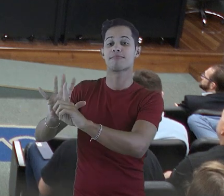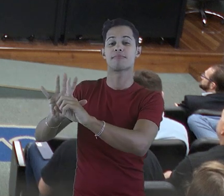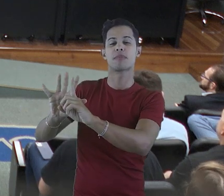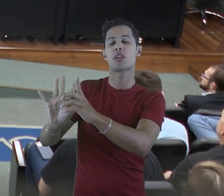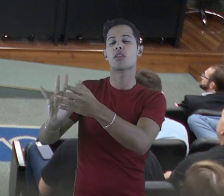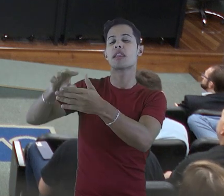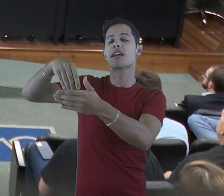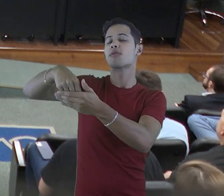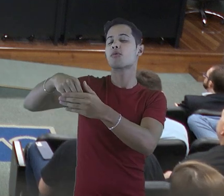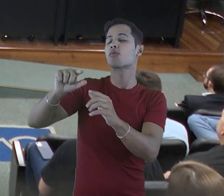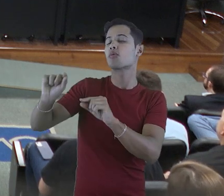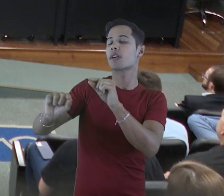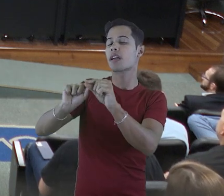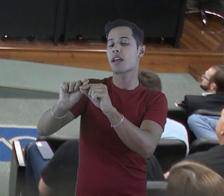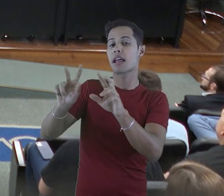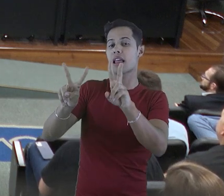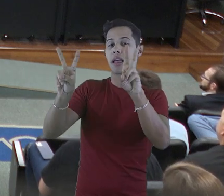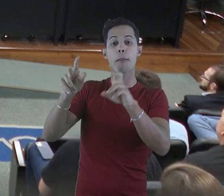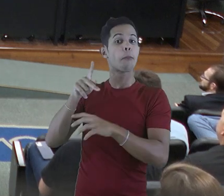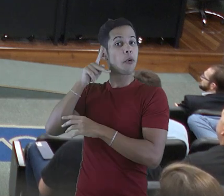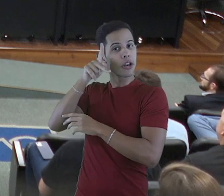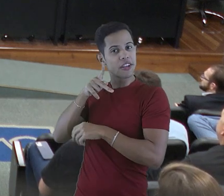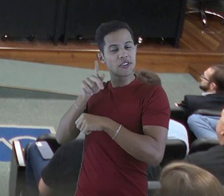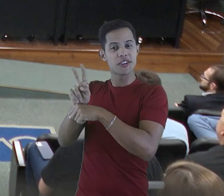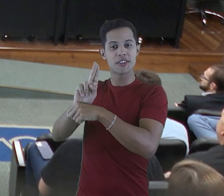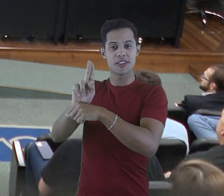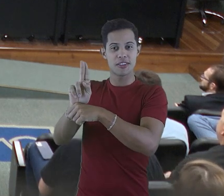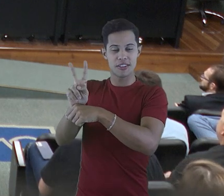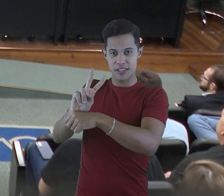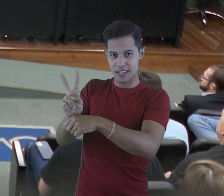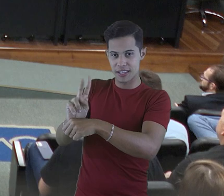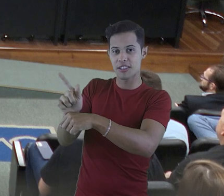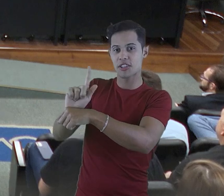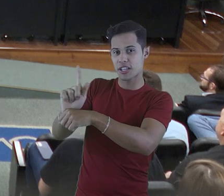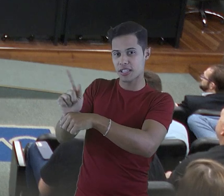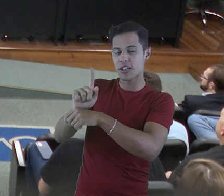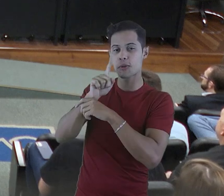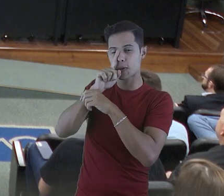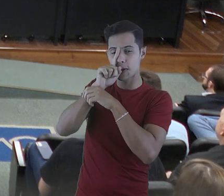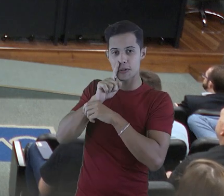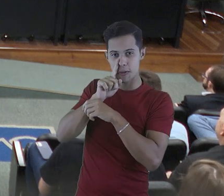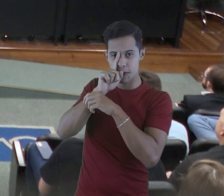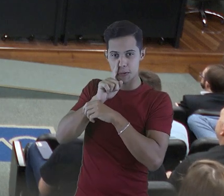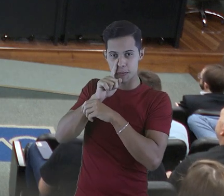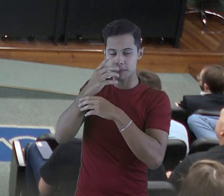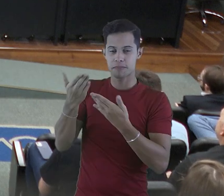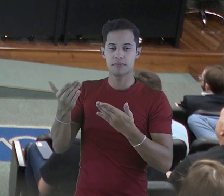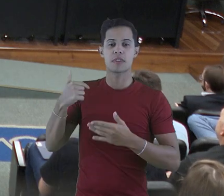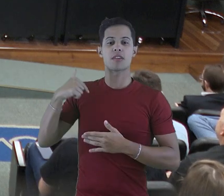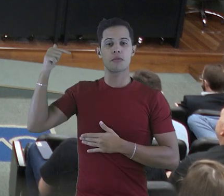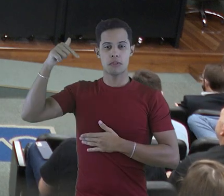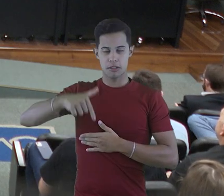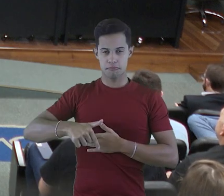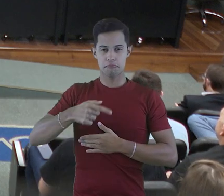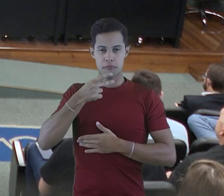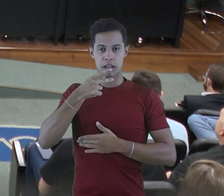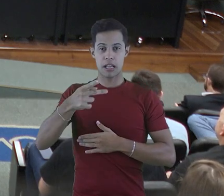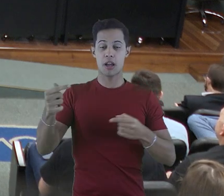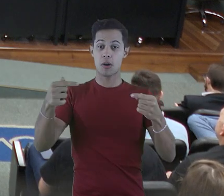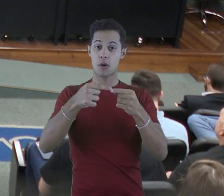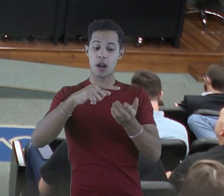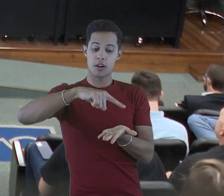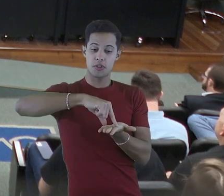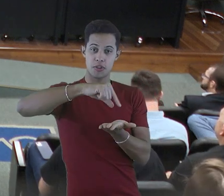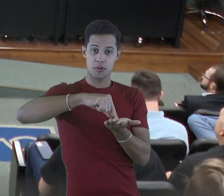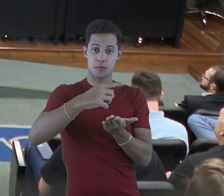então você tem que ter não sou o que estou falando está vendo? está no artigo 44 e as técnicas de tratamento e